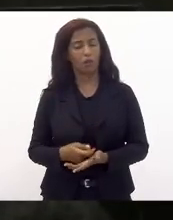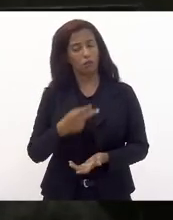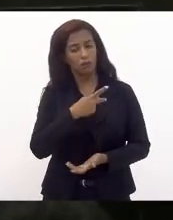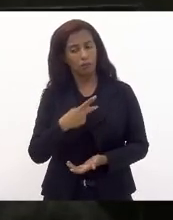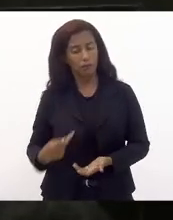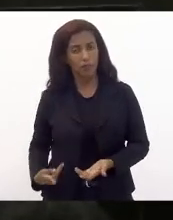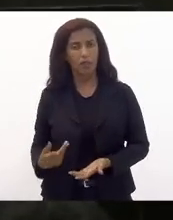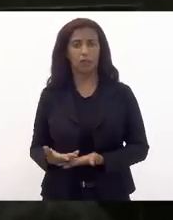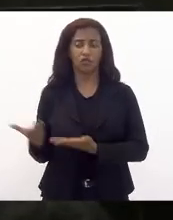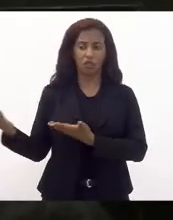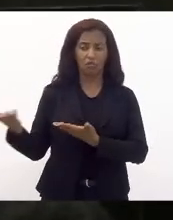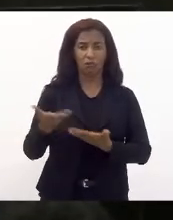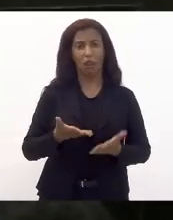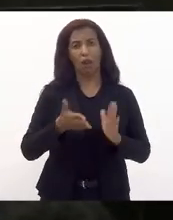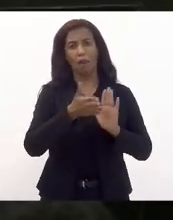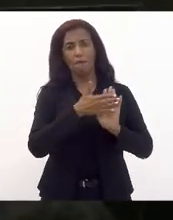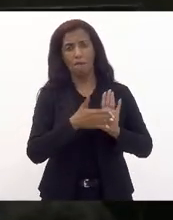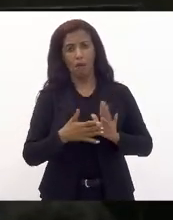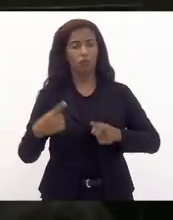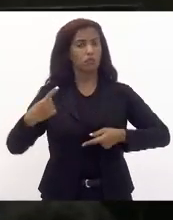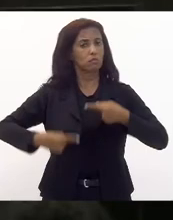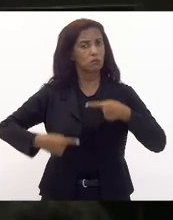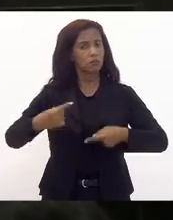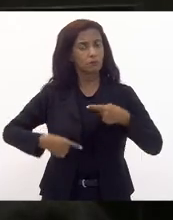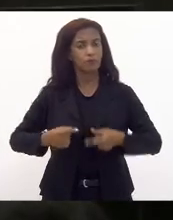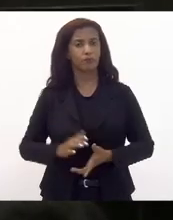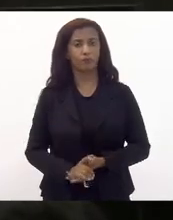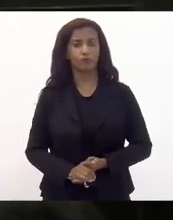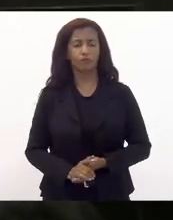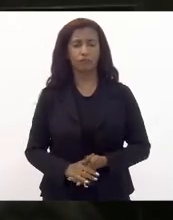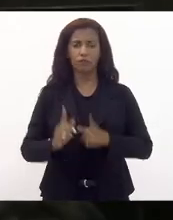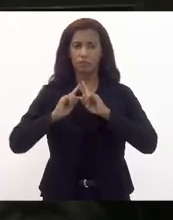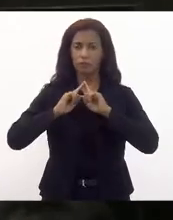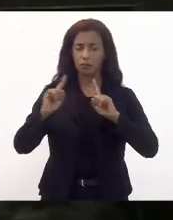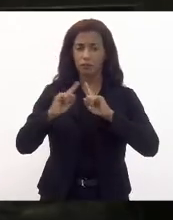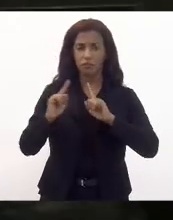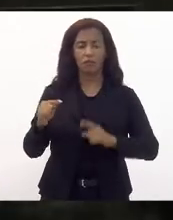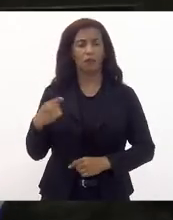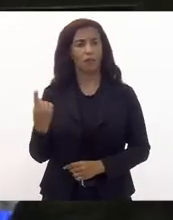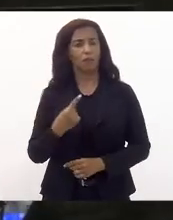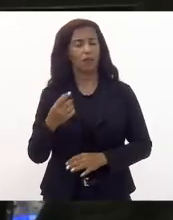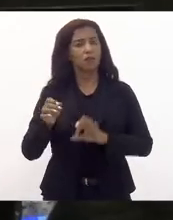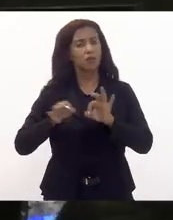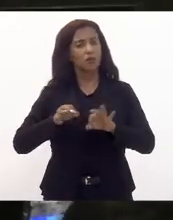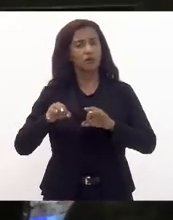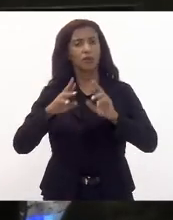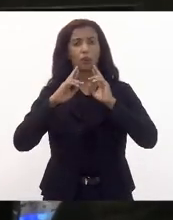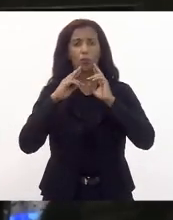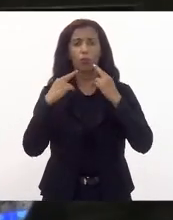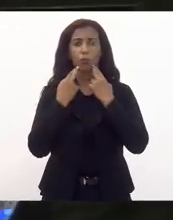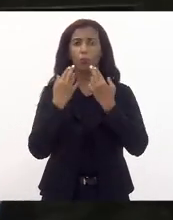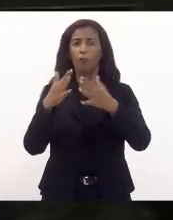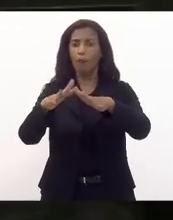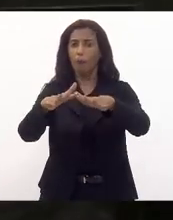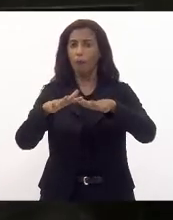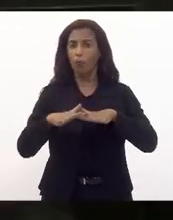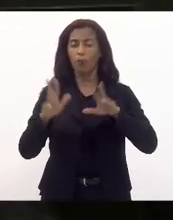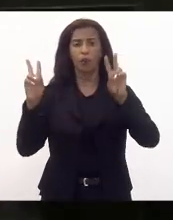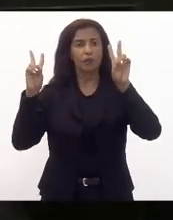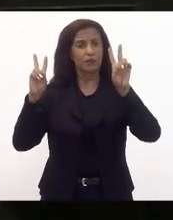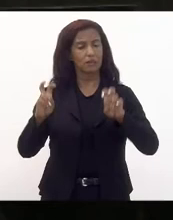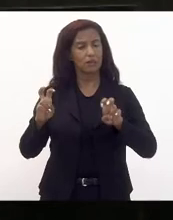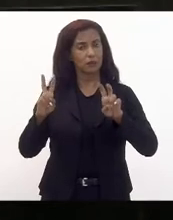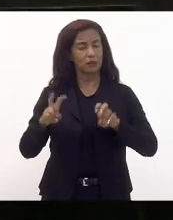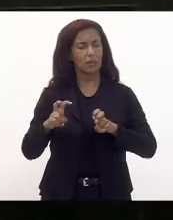o nosso Presidente para Que ele traga a pauta para ser debatido questionado para que seja feita audiências públicas com esse